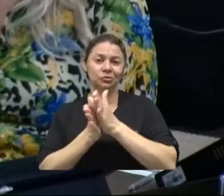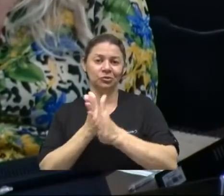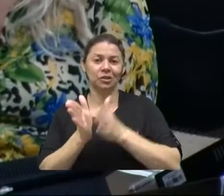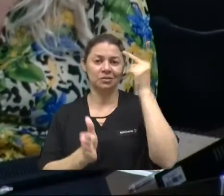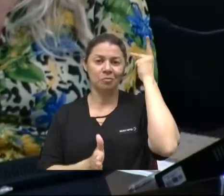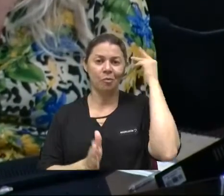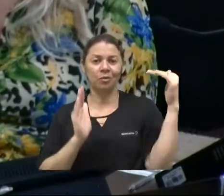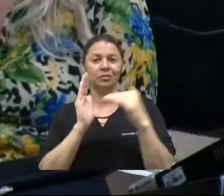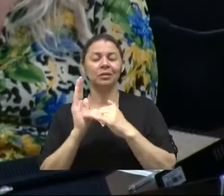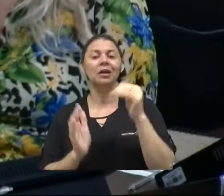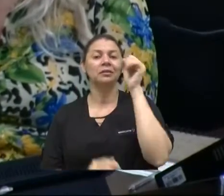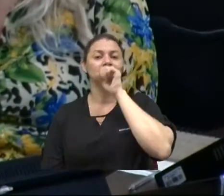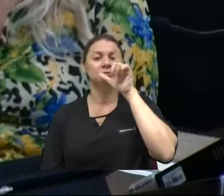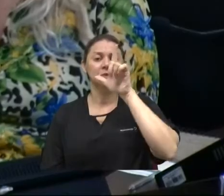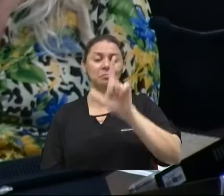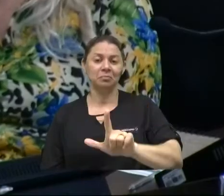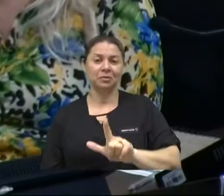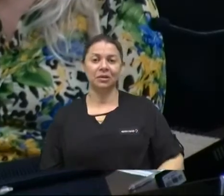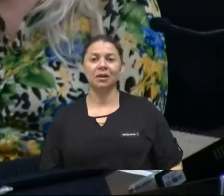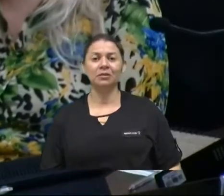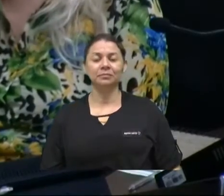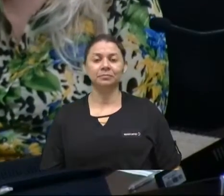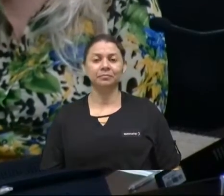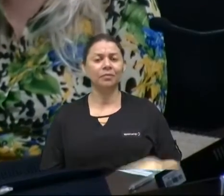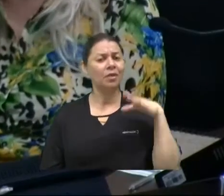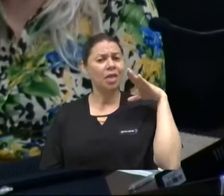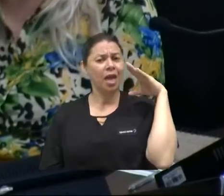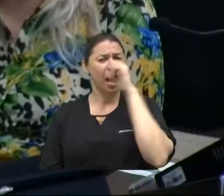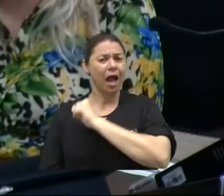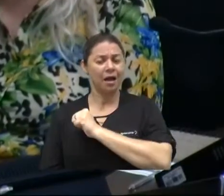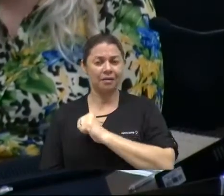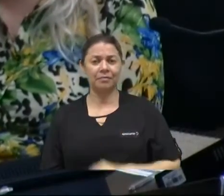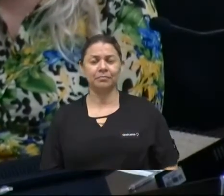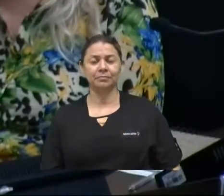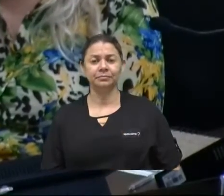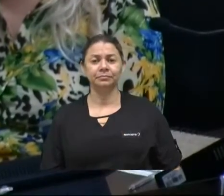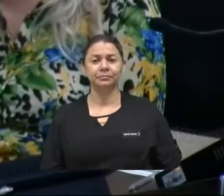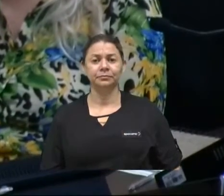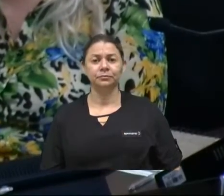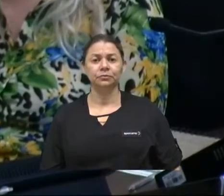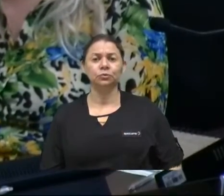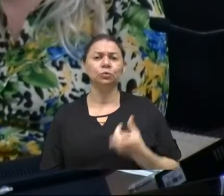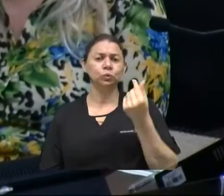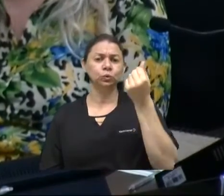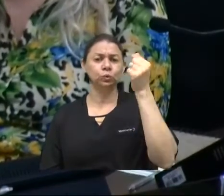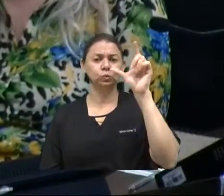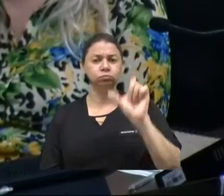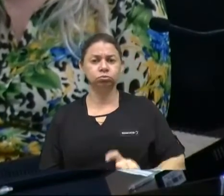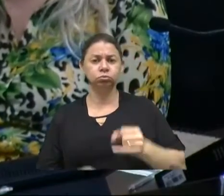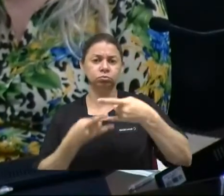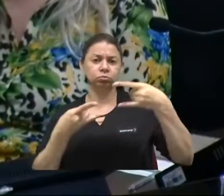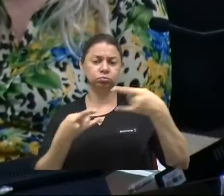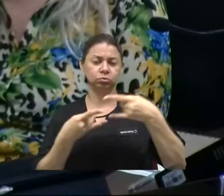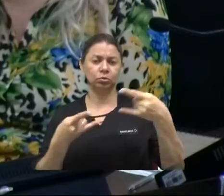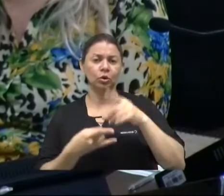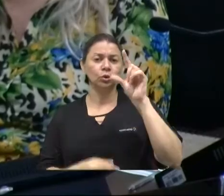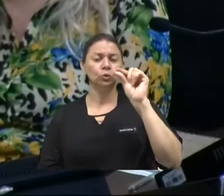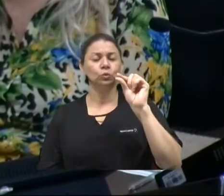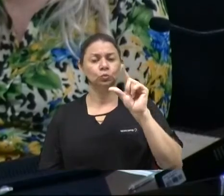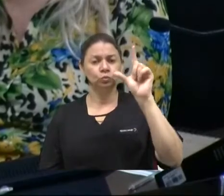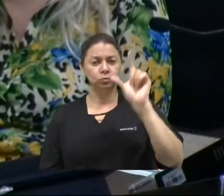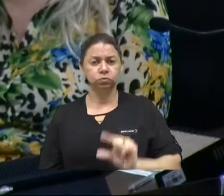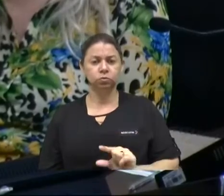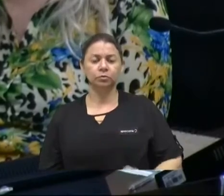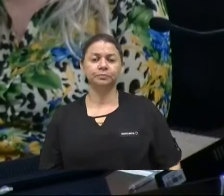termos aí um transporte rápido, um transporte econômico, vindo a desobstruir as vias aí,